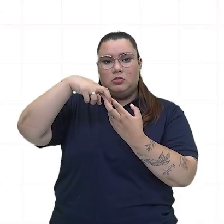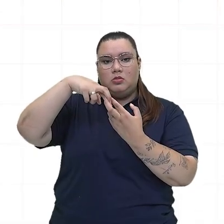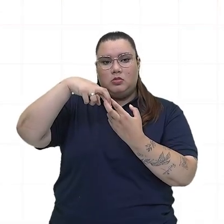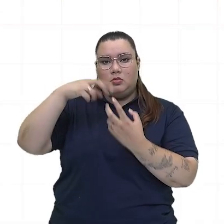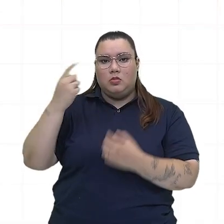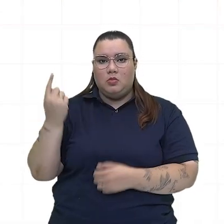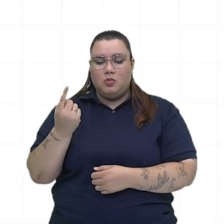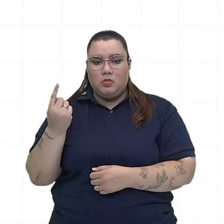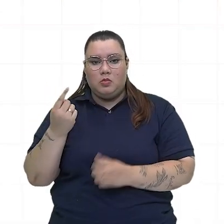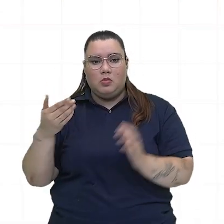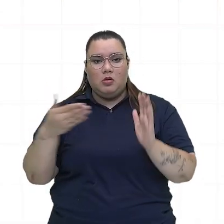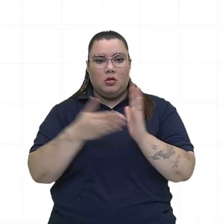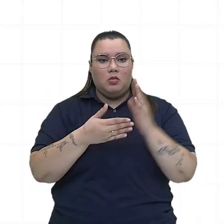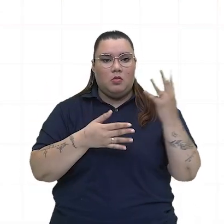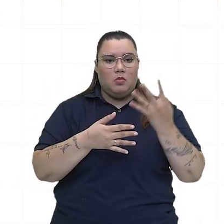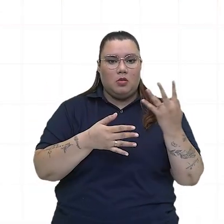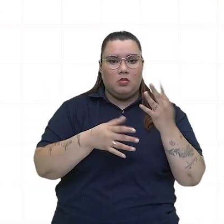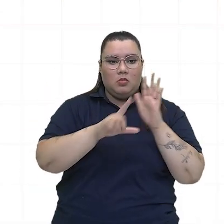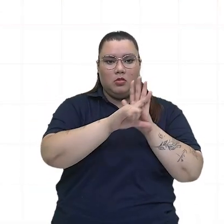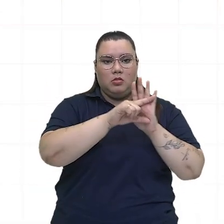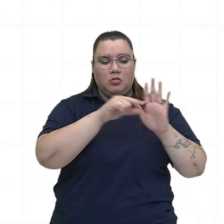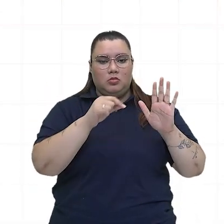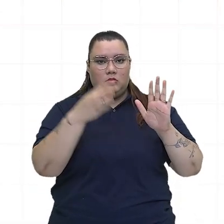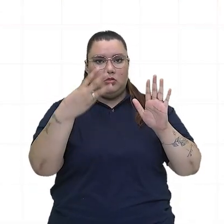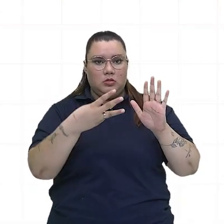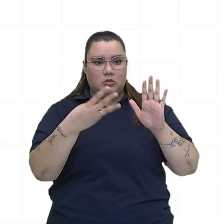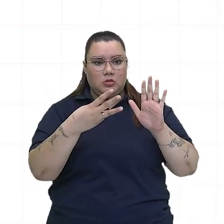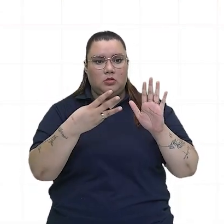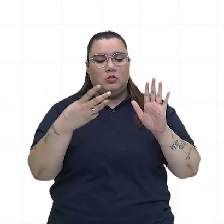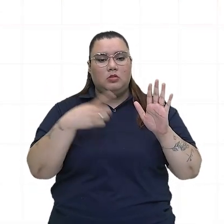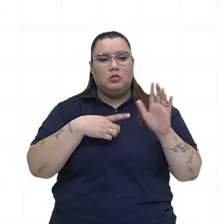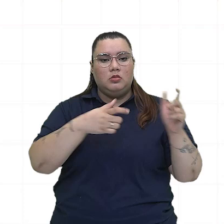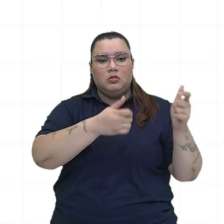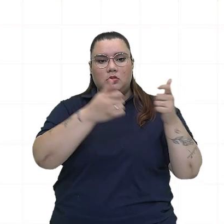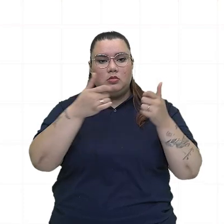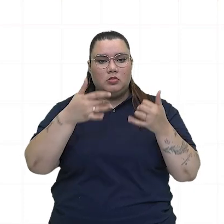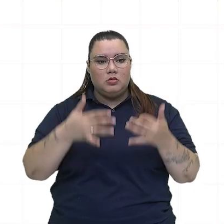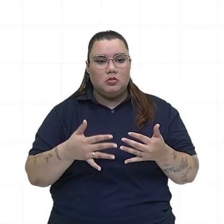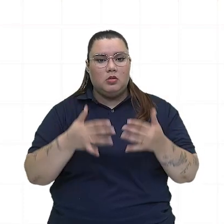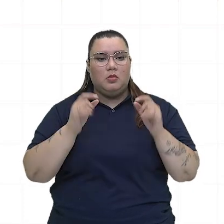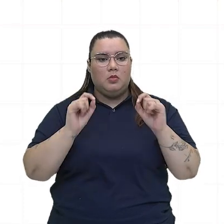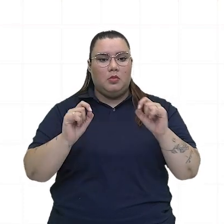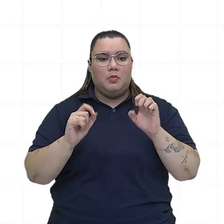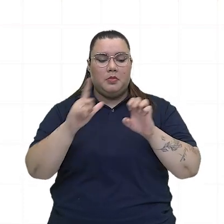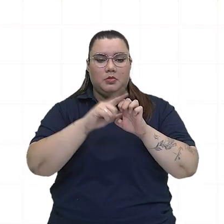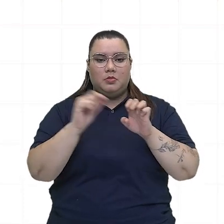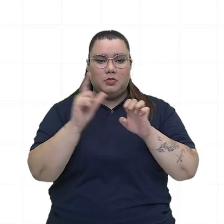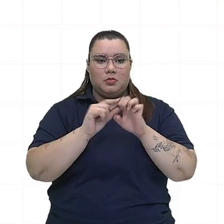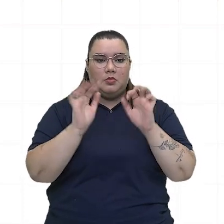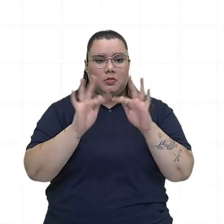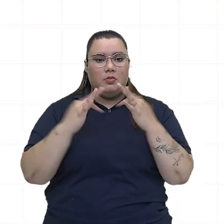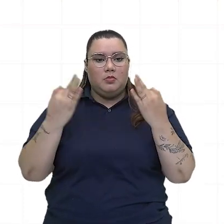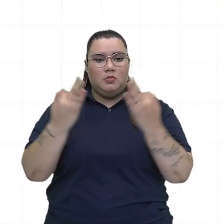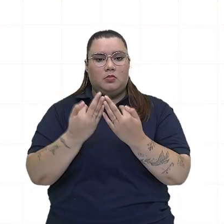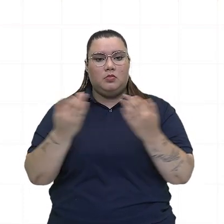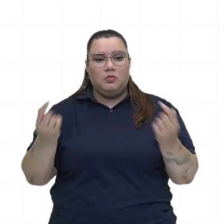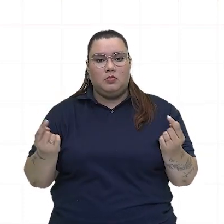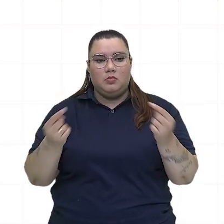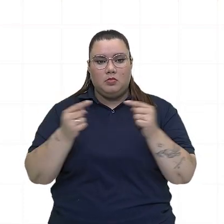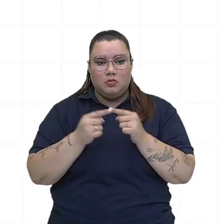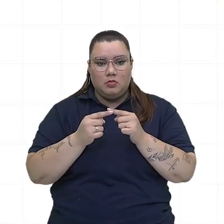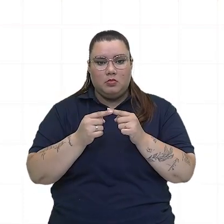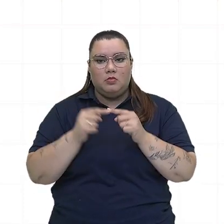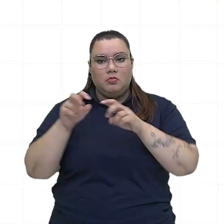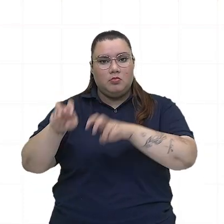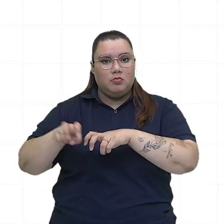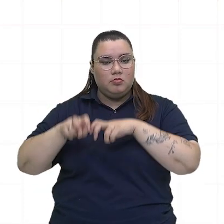4º do artigo 3º lá desse decreto, o empreendimento familiar ele é classificado como um